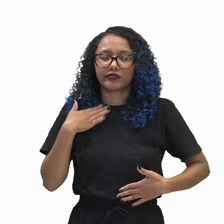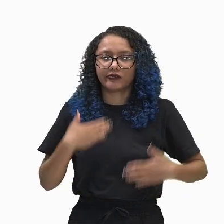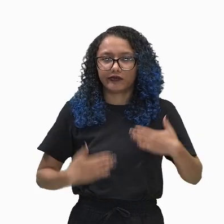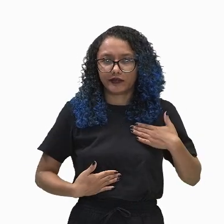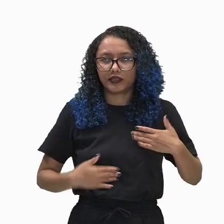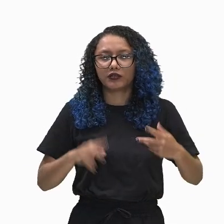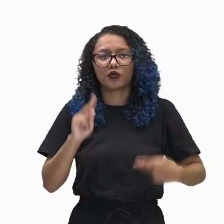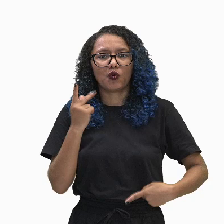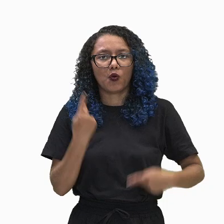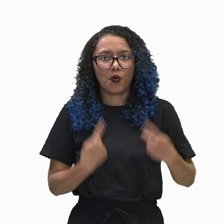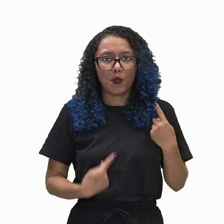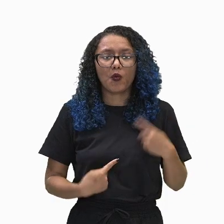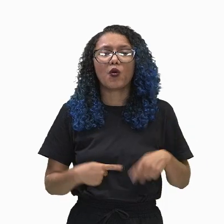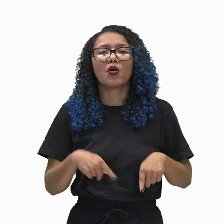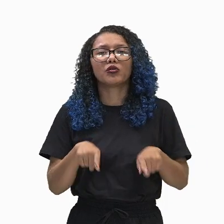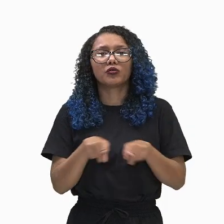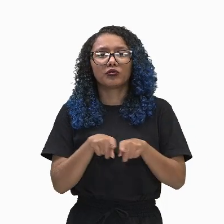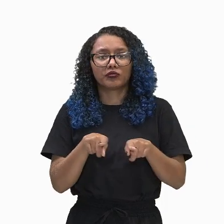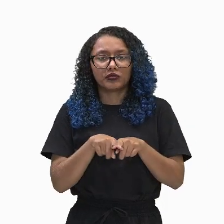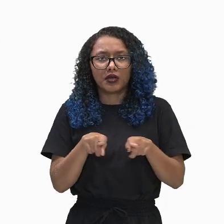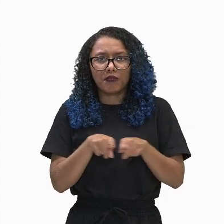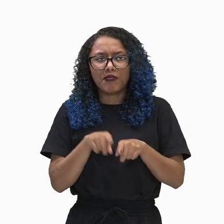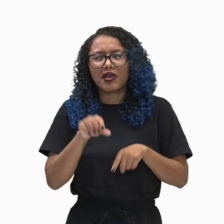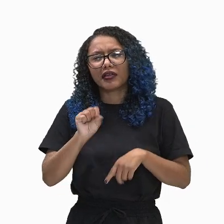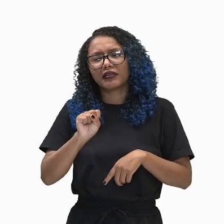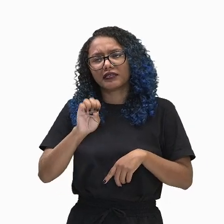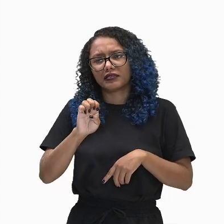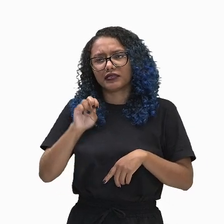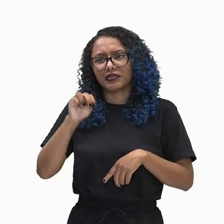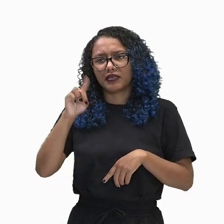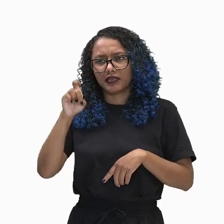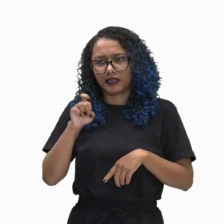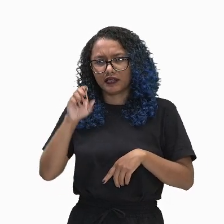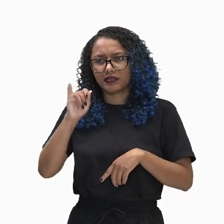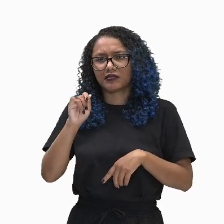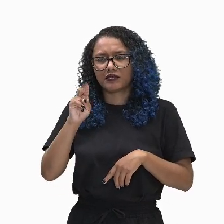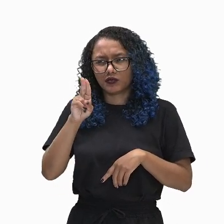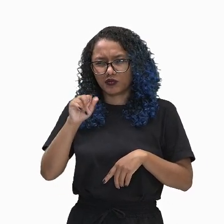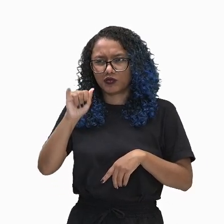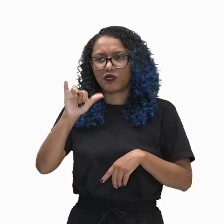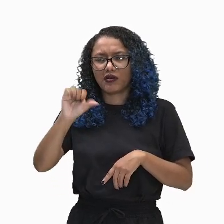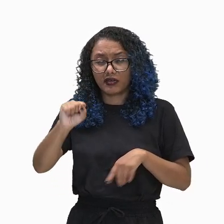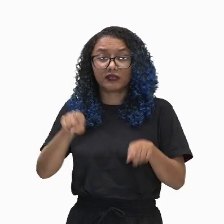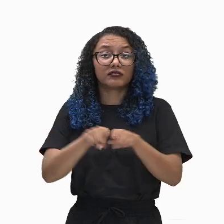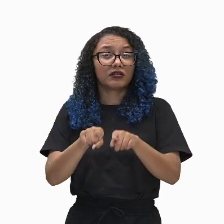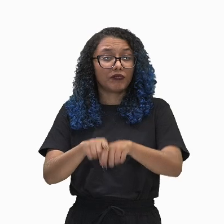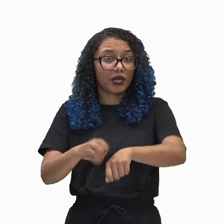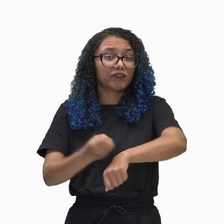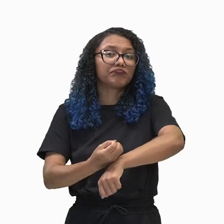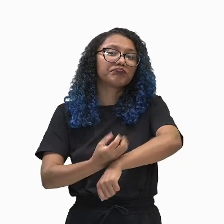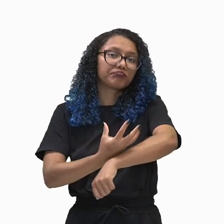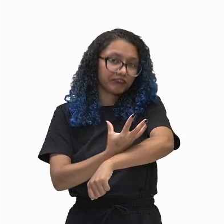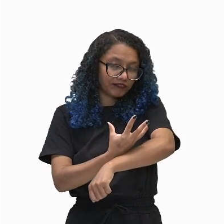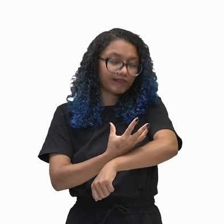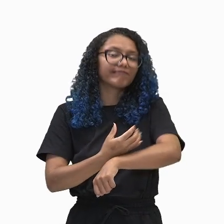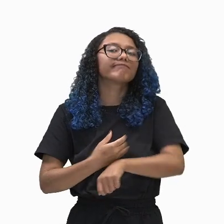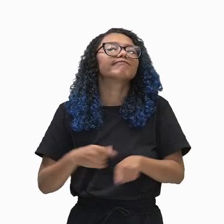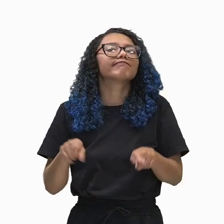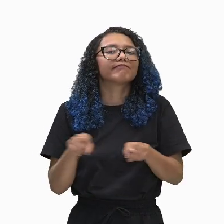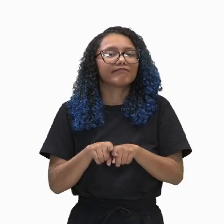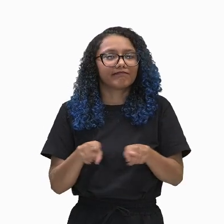hormonais, sexuais, emocionais, né, porque mexe ali com a vida do homem também,